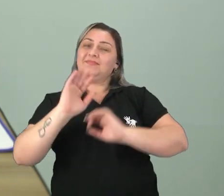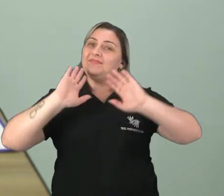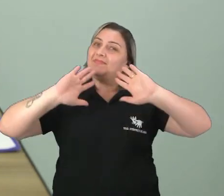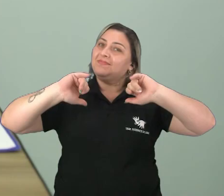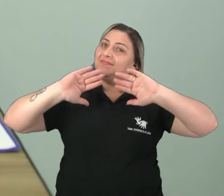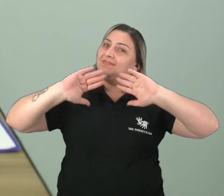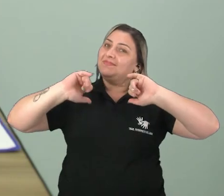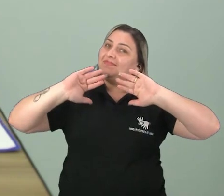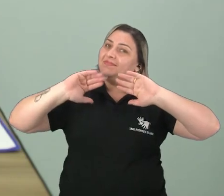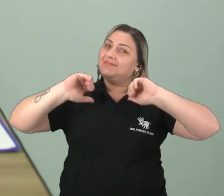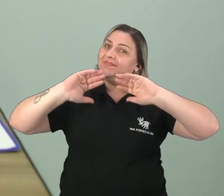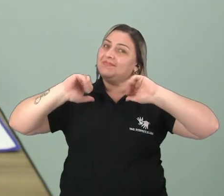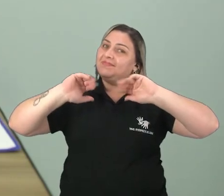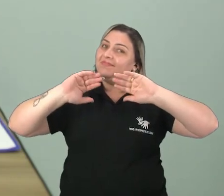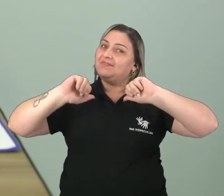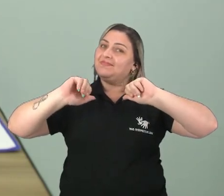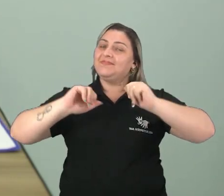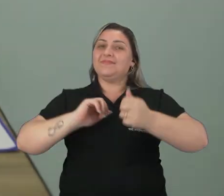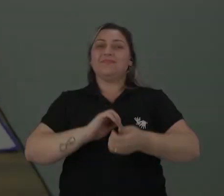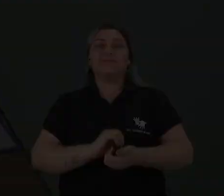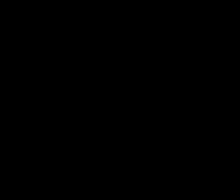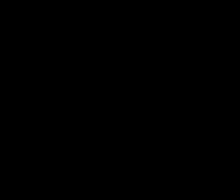Duque tchau